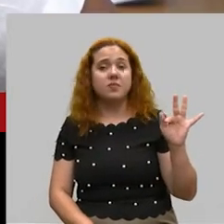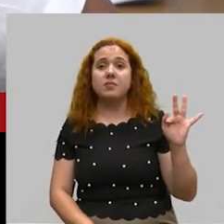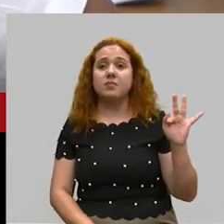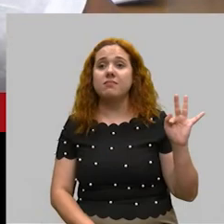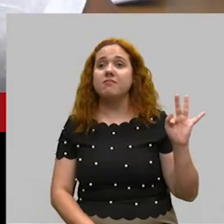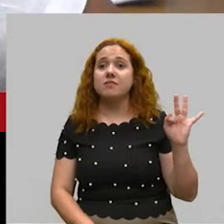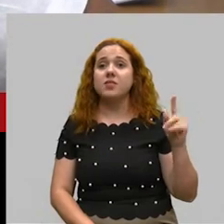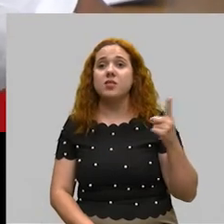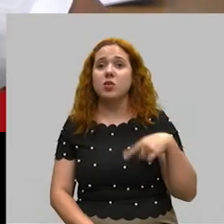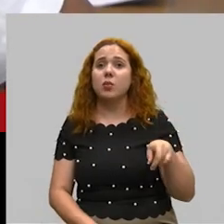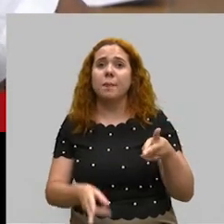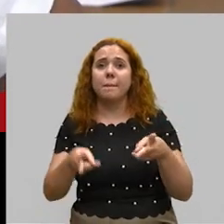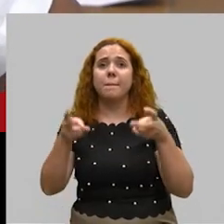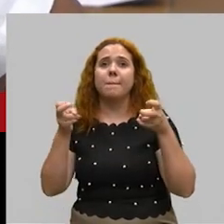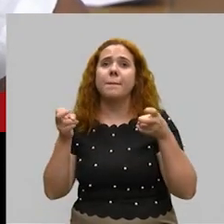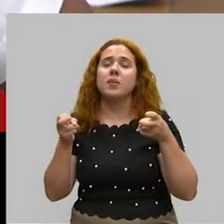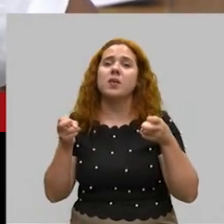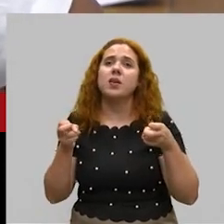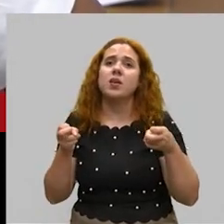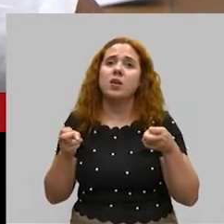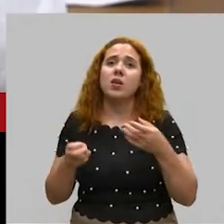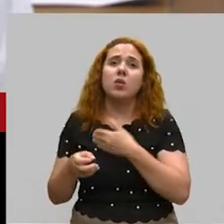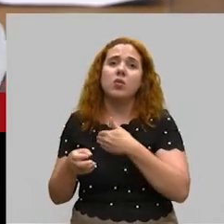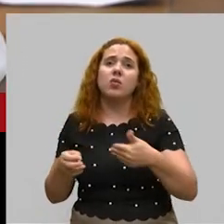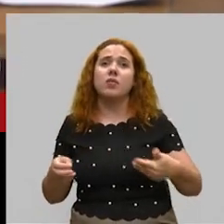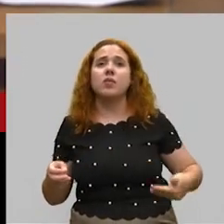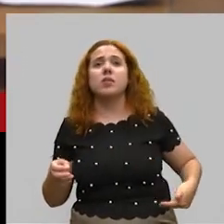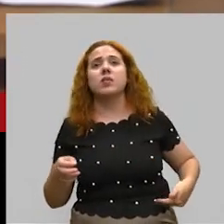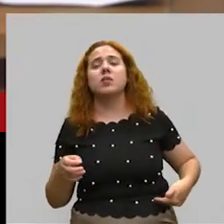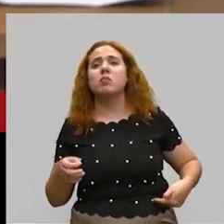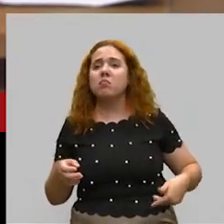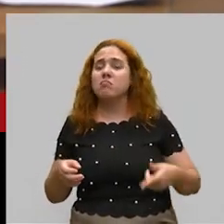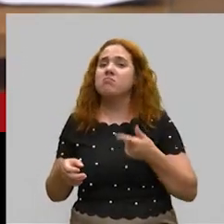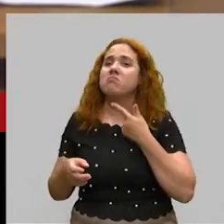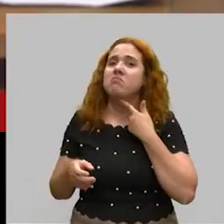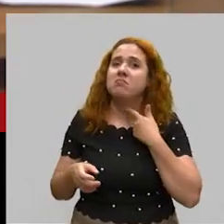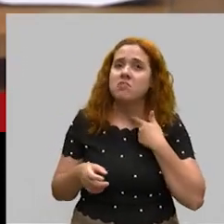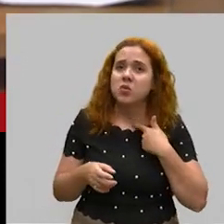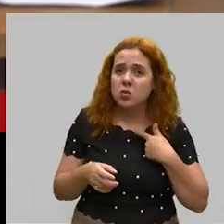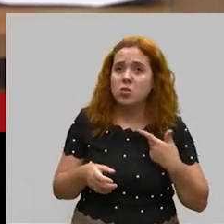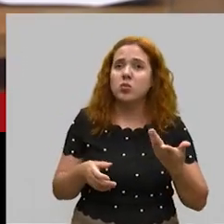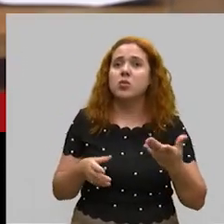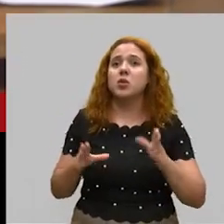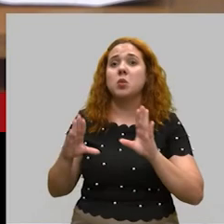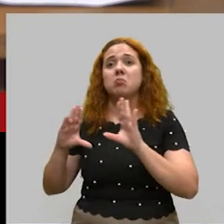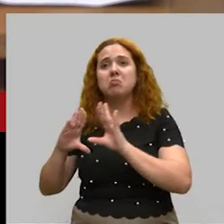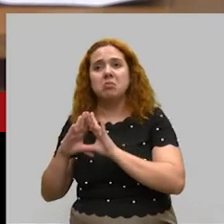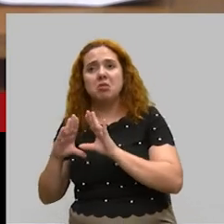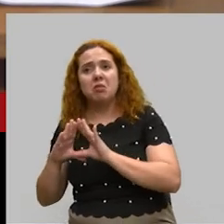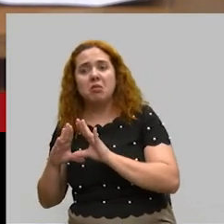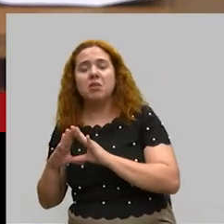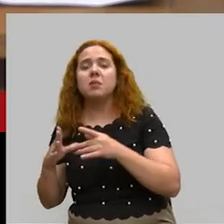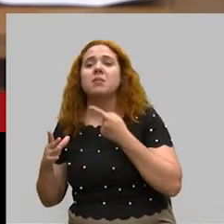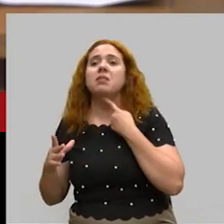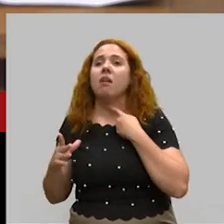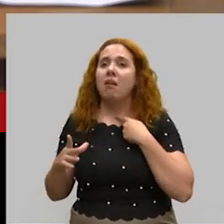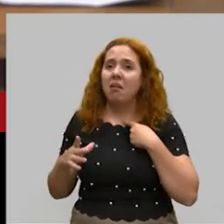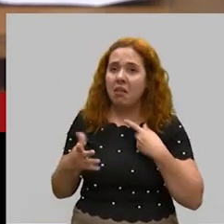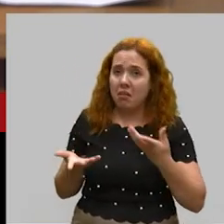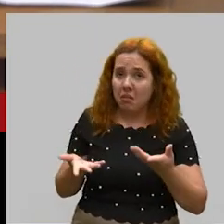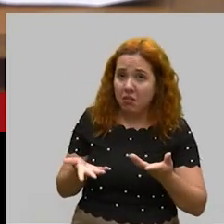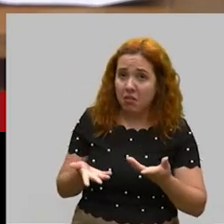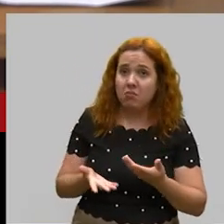há uma há uma predisposição do governo e há também aqui uma predisposição do Legislativo para que as coisas encaminhem a